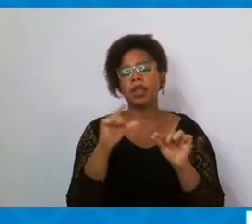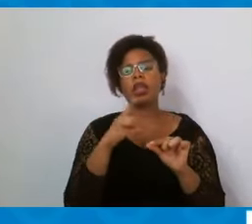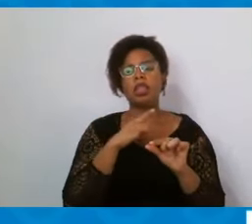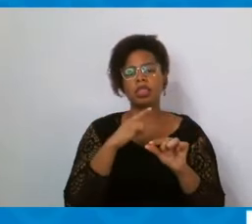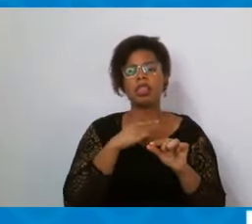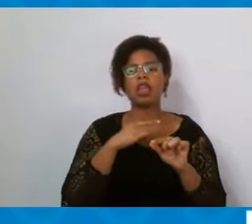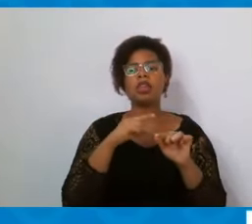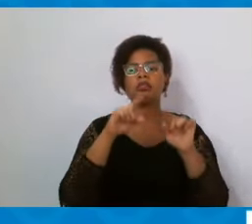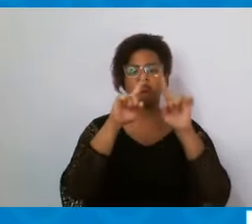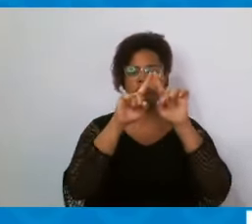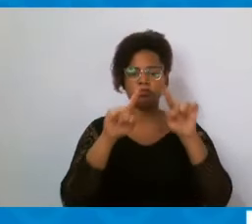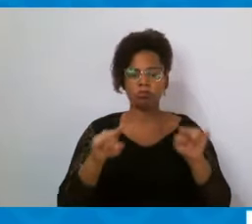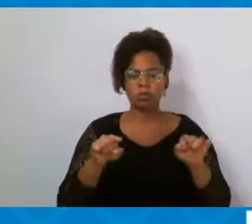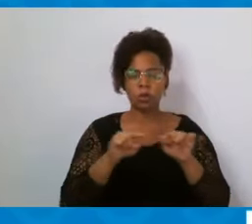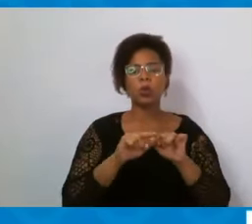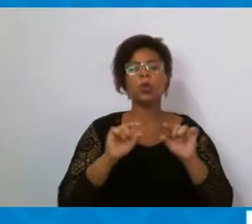Graus